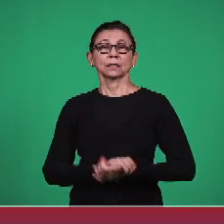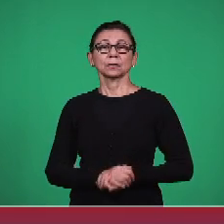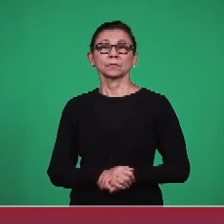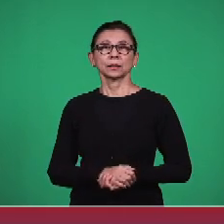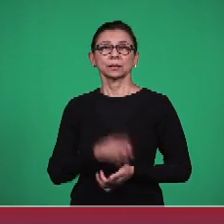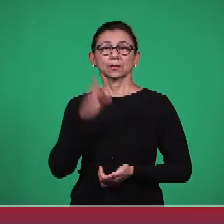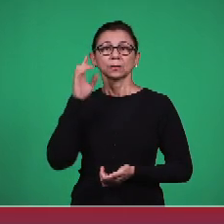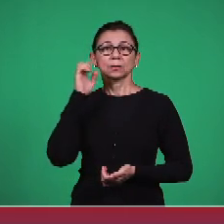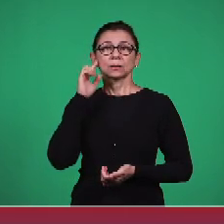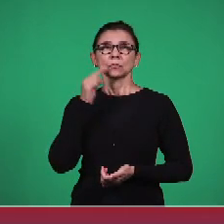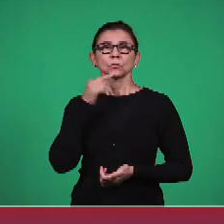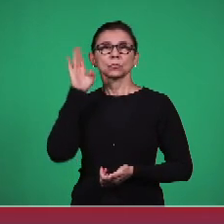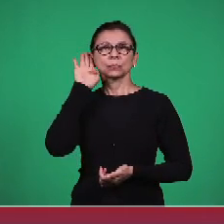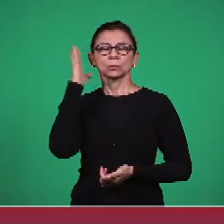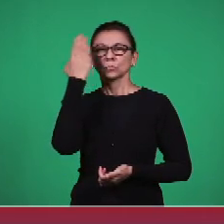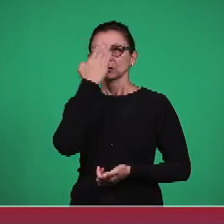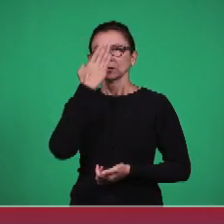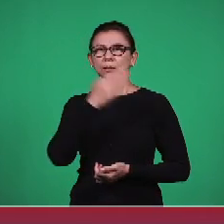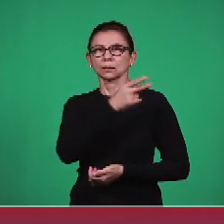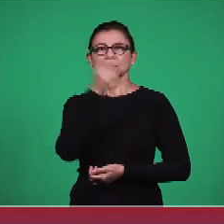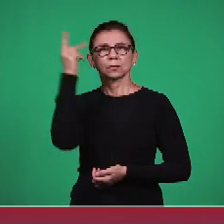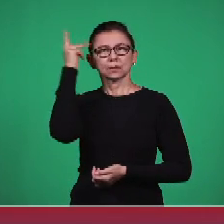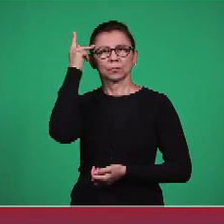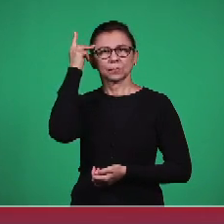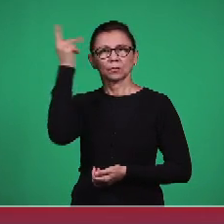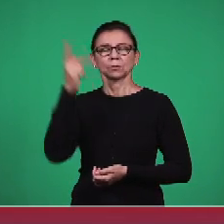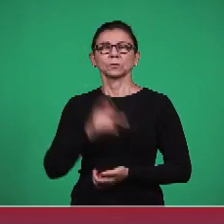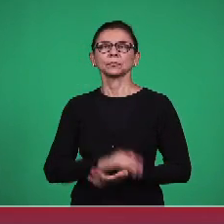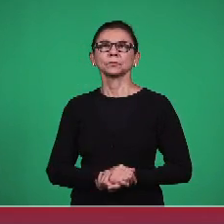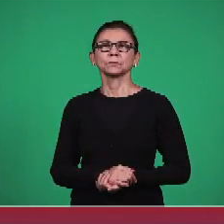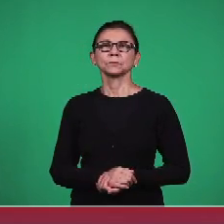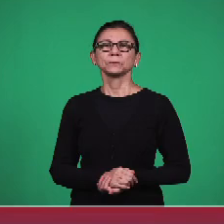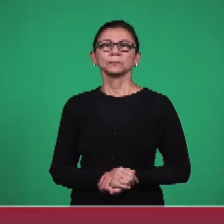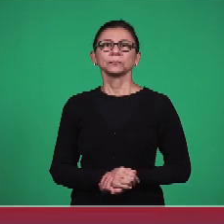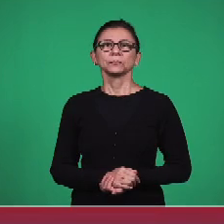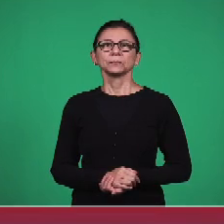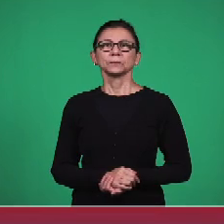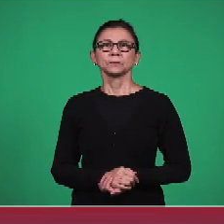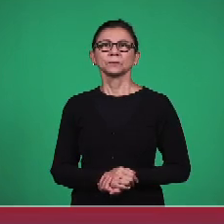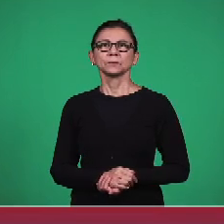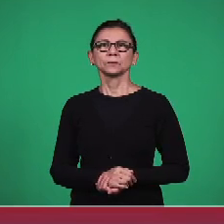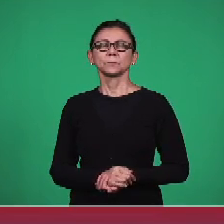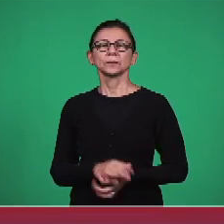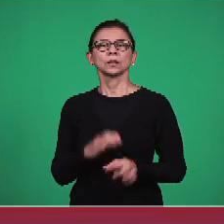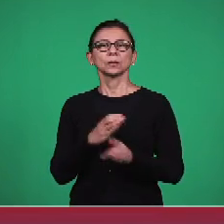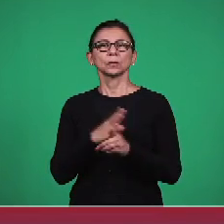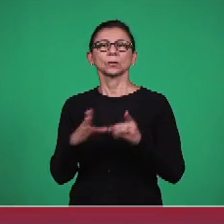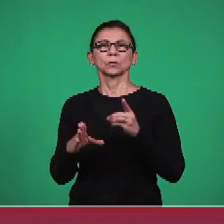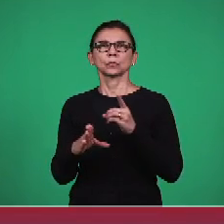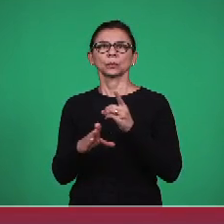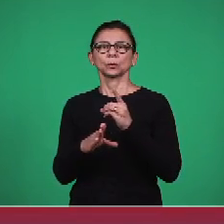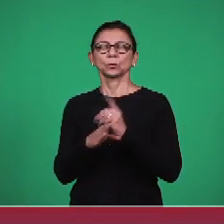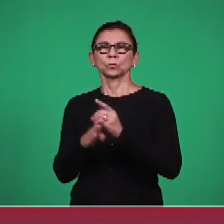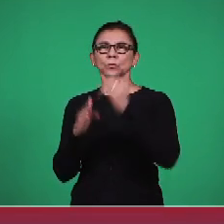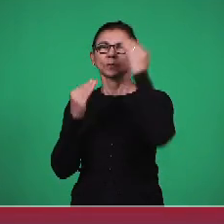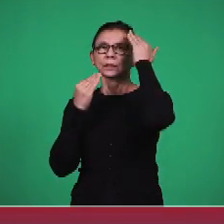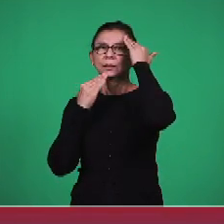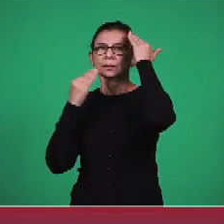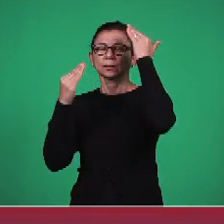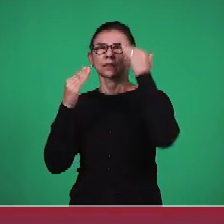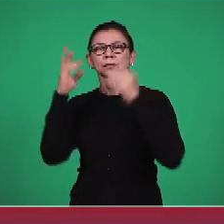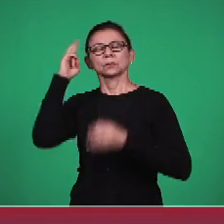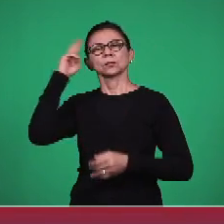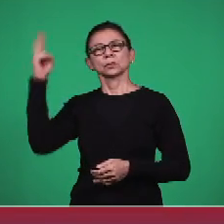no Sumaré, em São Paulo. Um culto de glorificação ao Senhor pela formatura de irmãos em